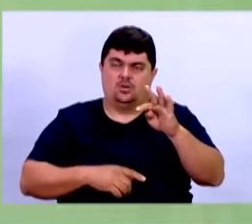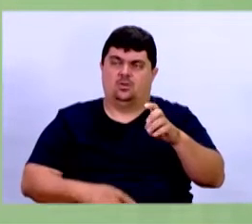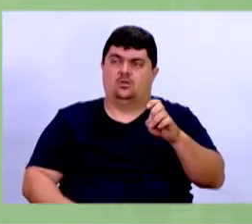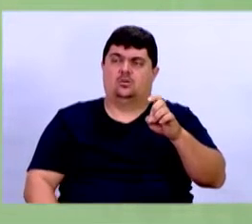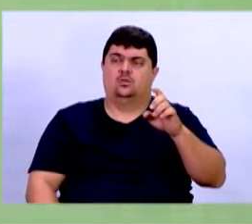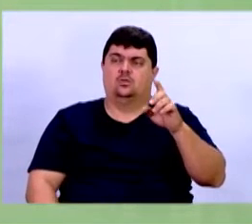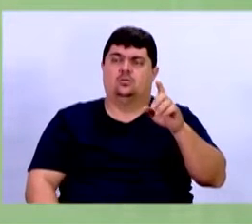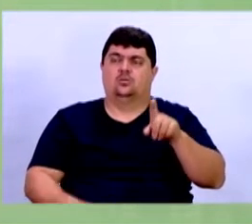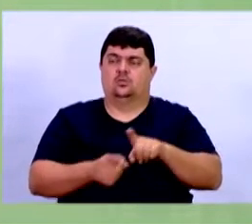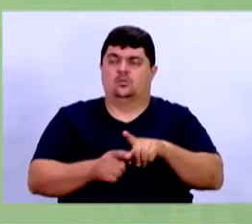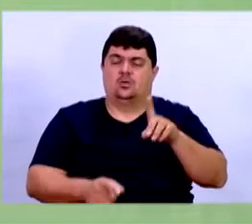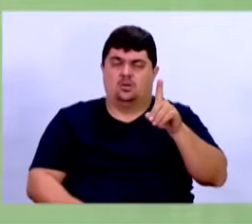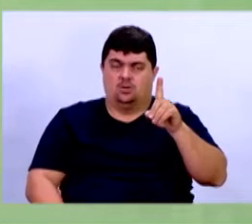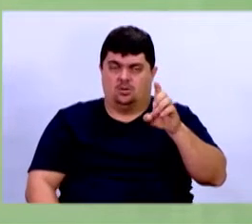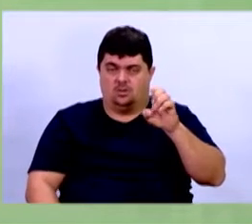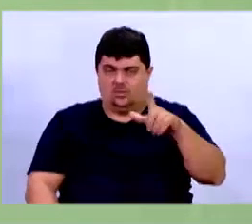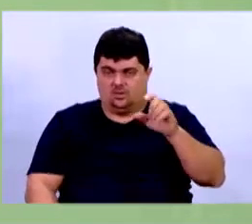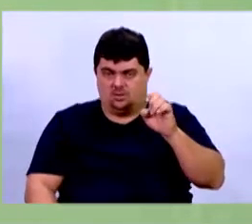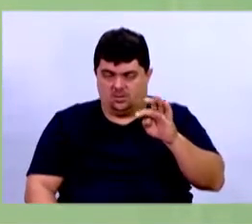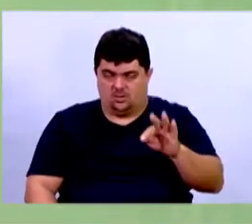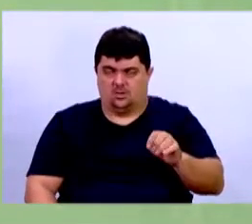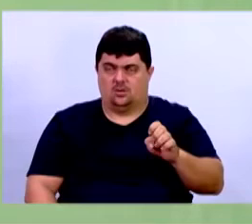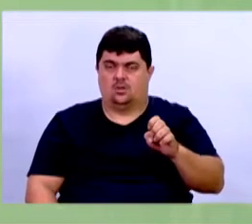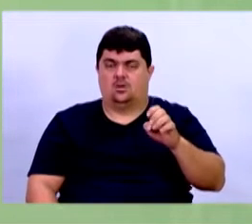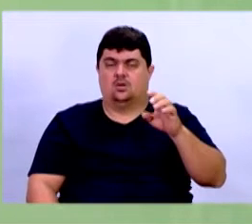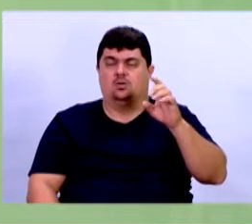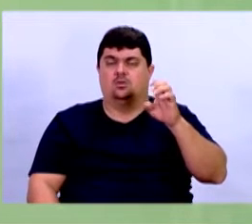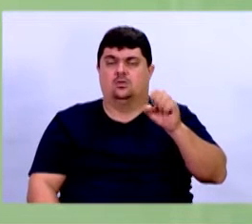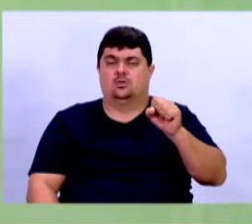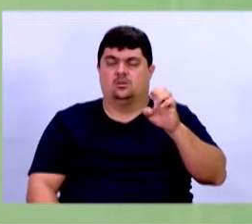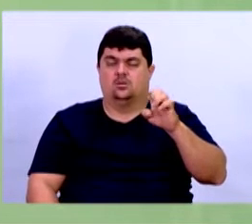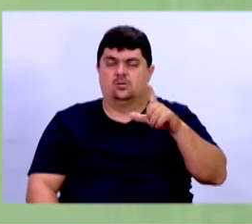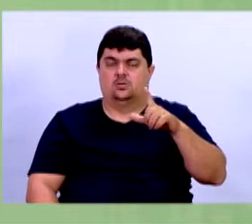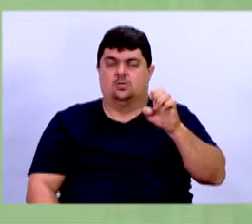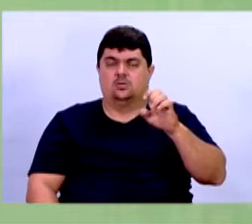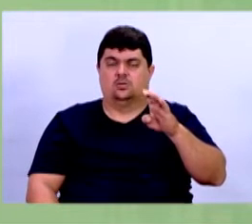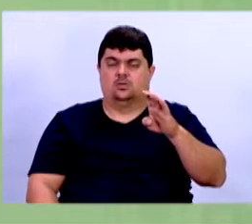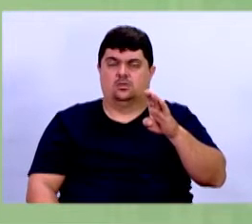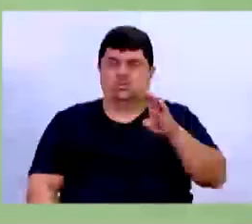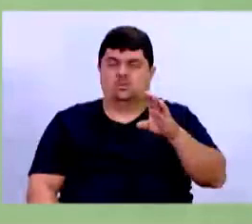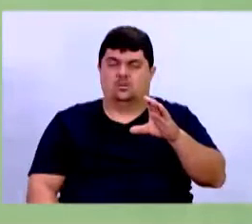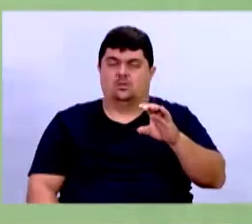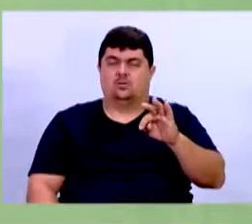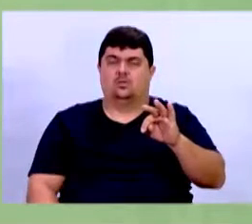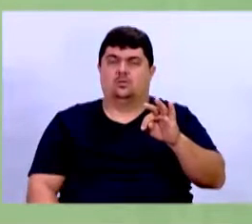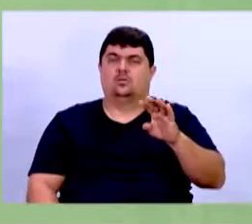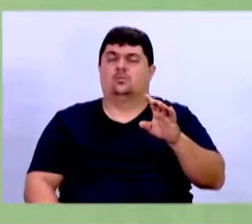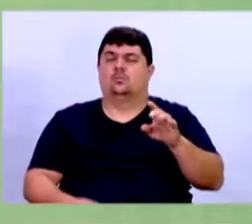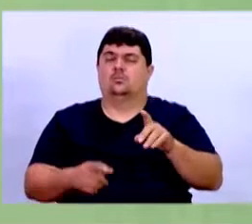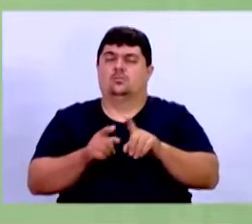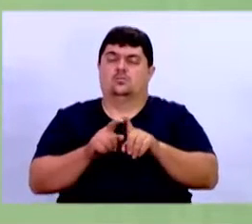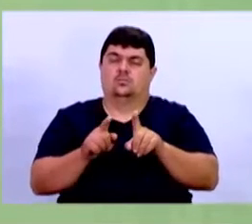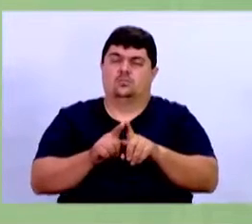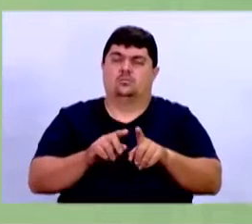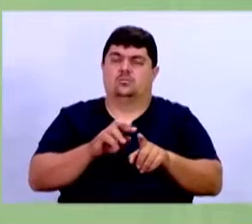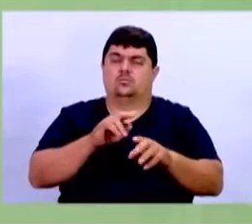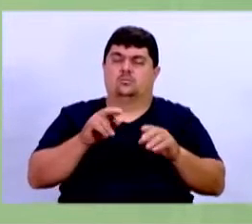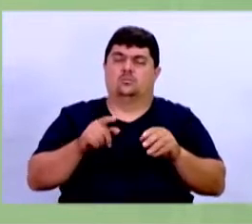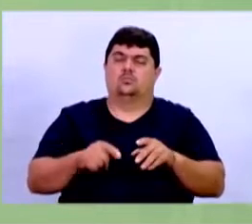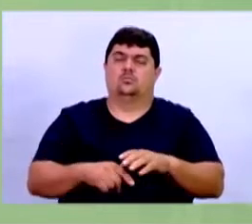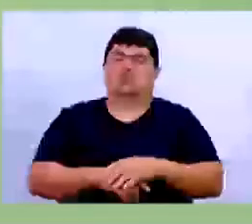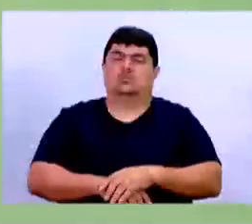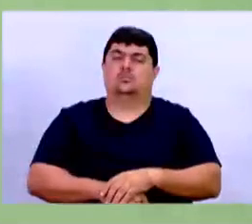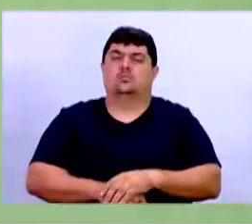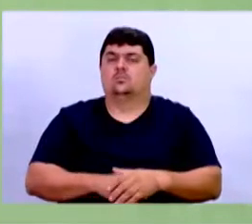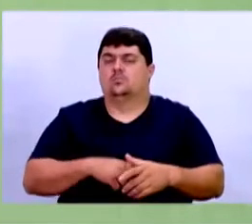Como, por exemplo, o update eu utilizo para alterar valores. O delete, como o nome já diz, eu uso para excluir registros. E o